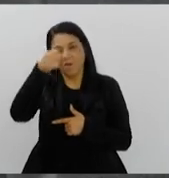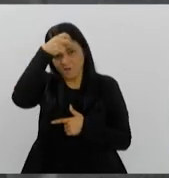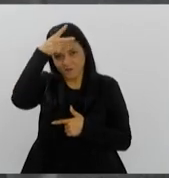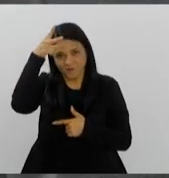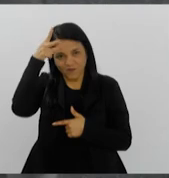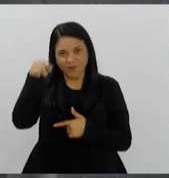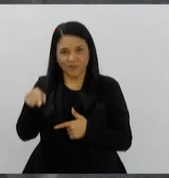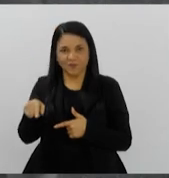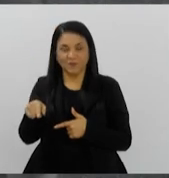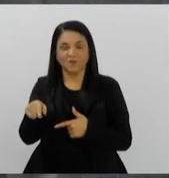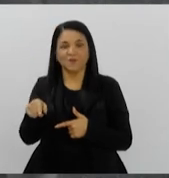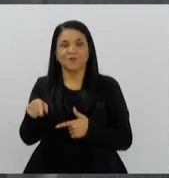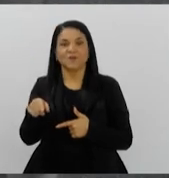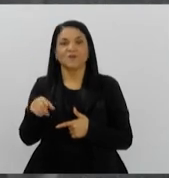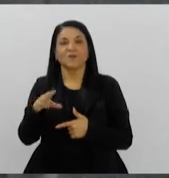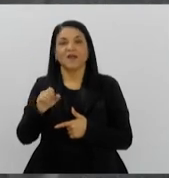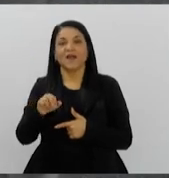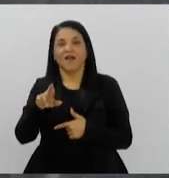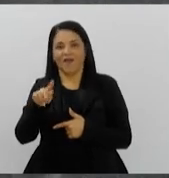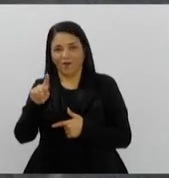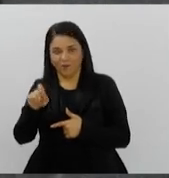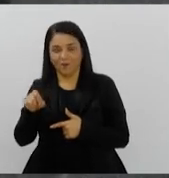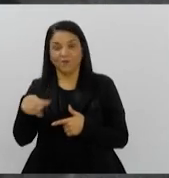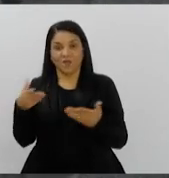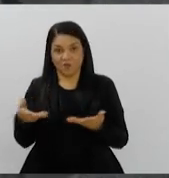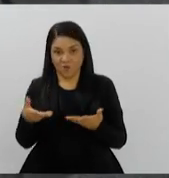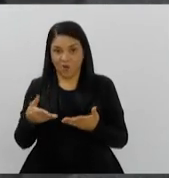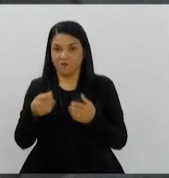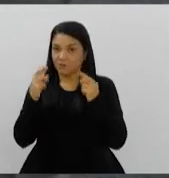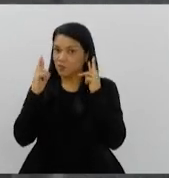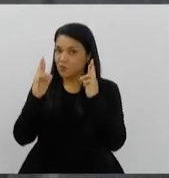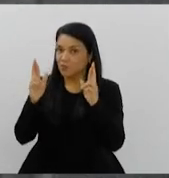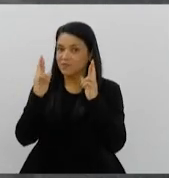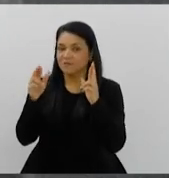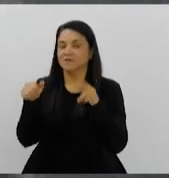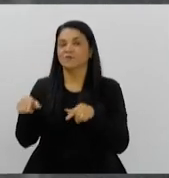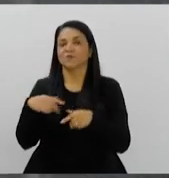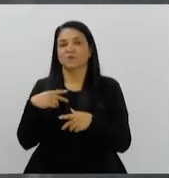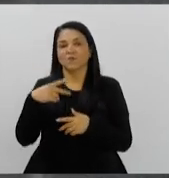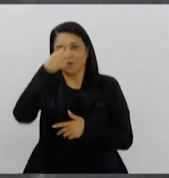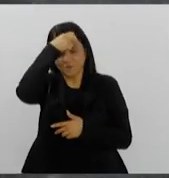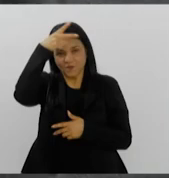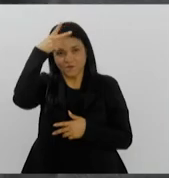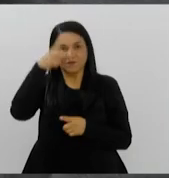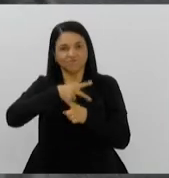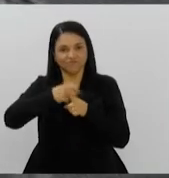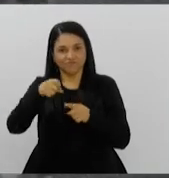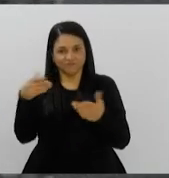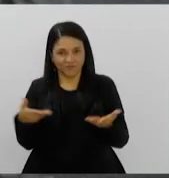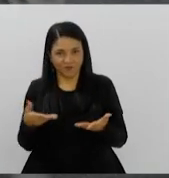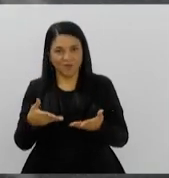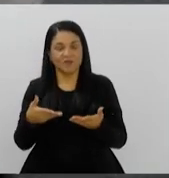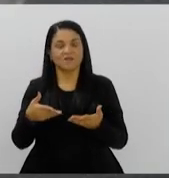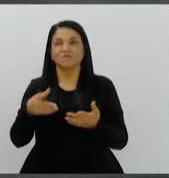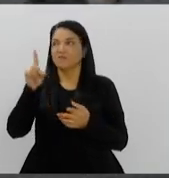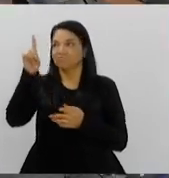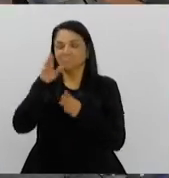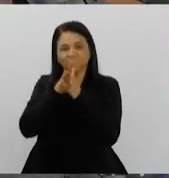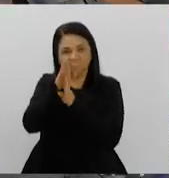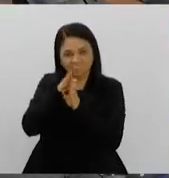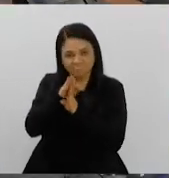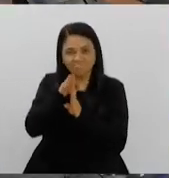no momento vamos torcer para que o prefeito eleito seja conduzido por Deus e faça um excelente mandato. Obrigado,